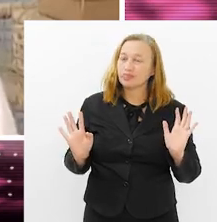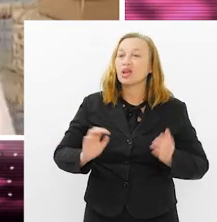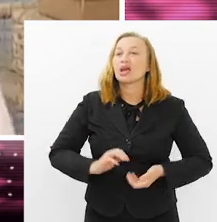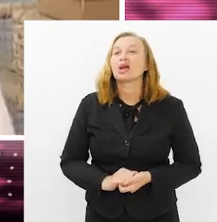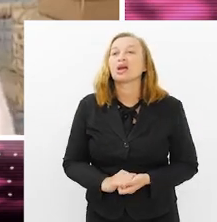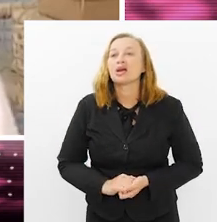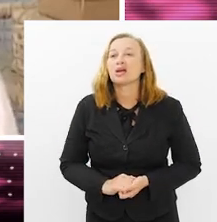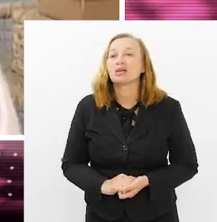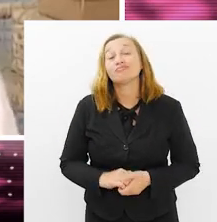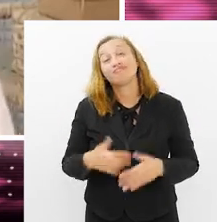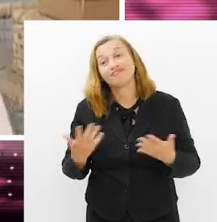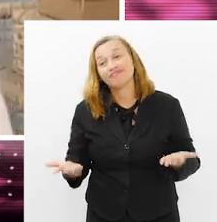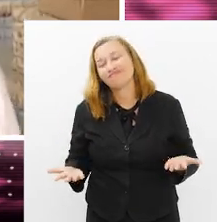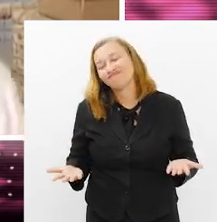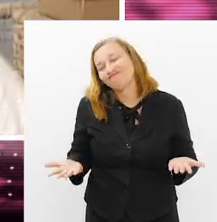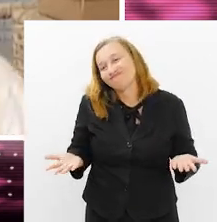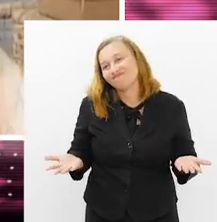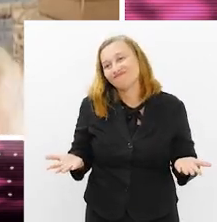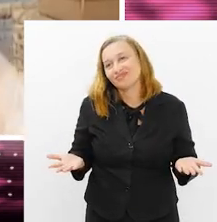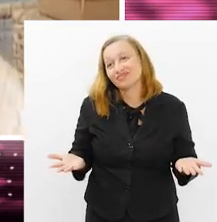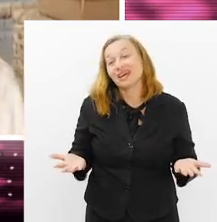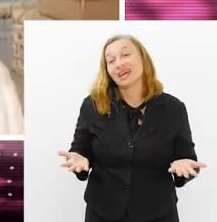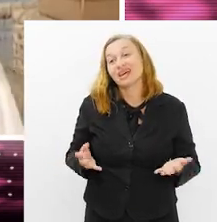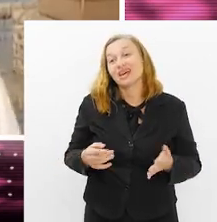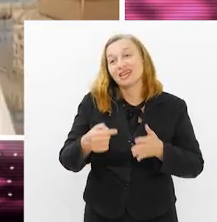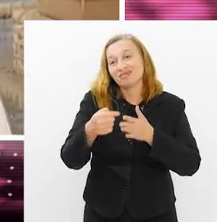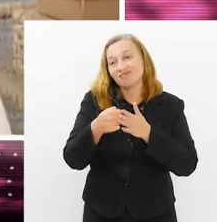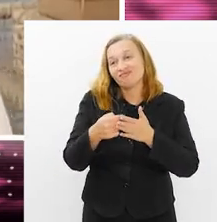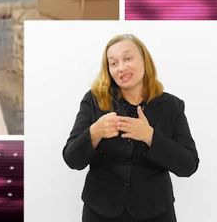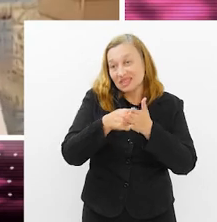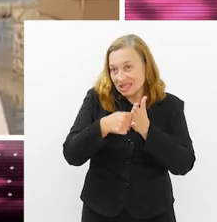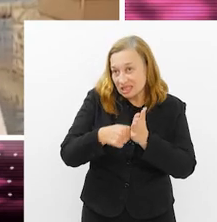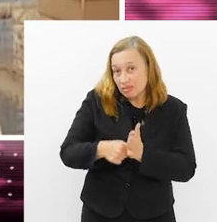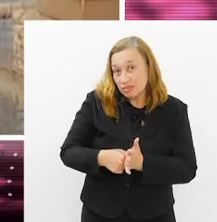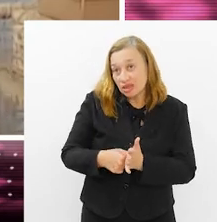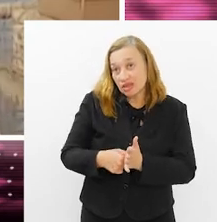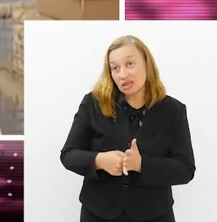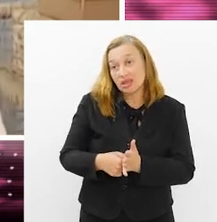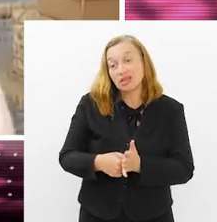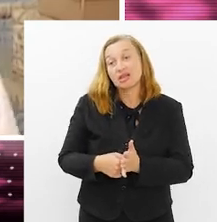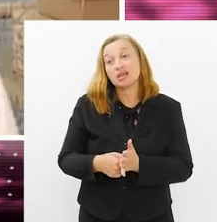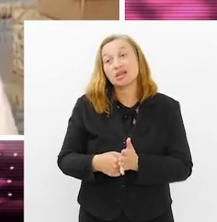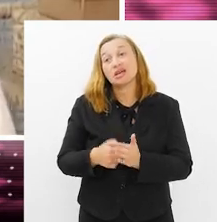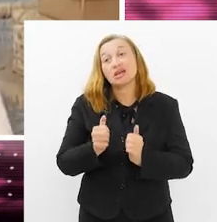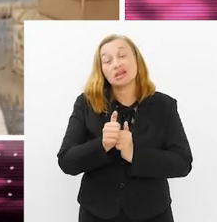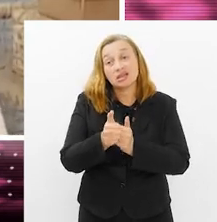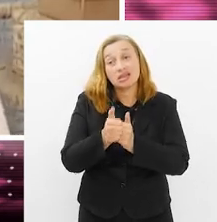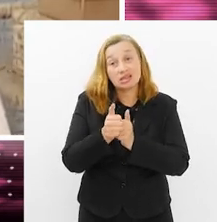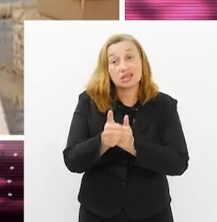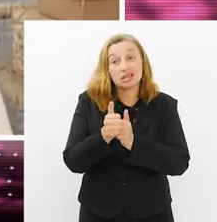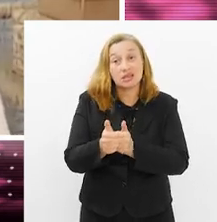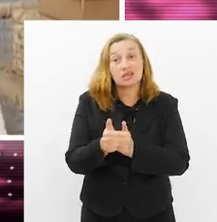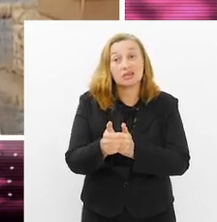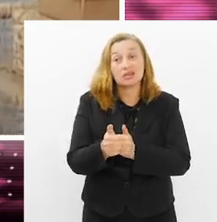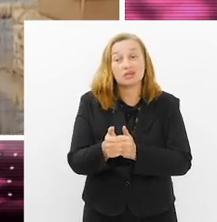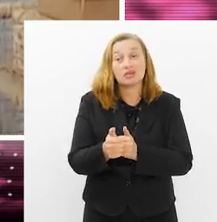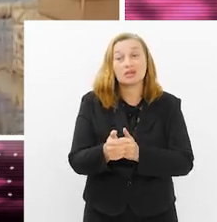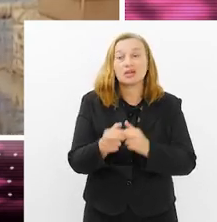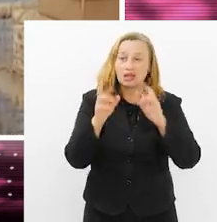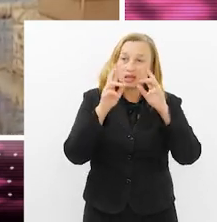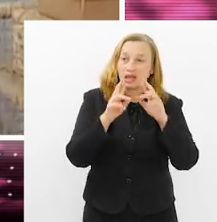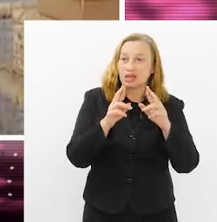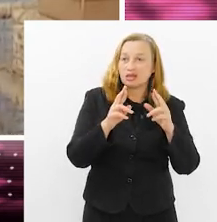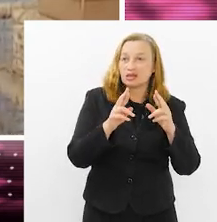para a consciência, o querer ter ou não. Enfim, é isso, né? Se conheçam e